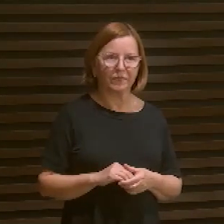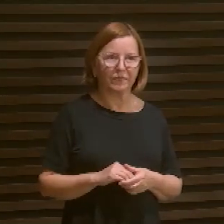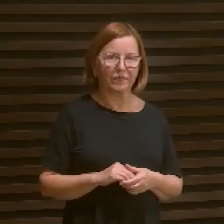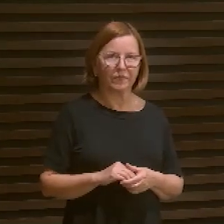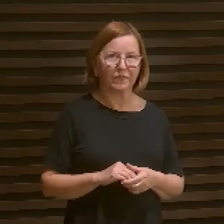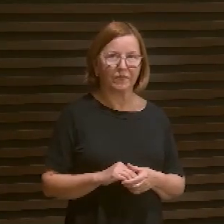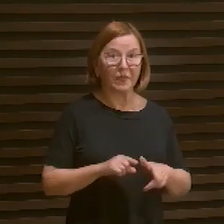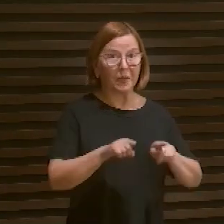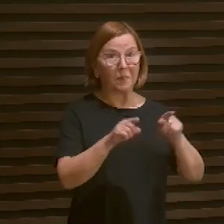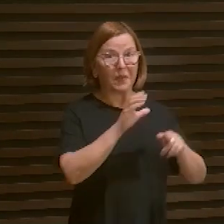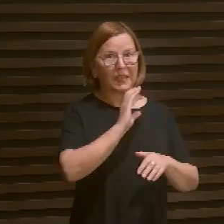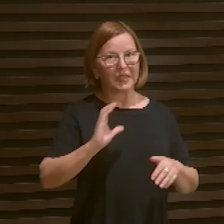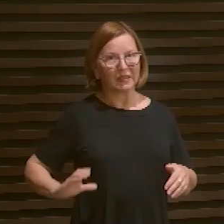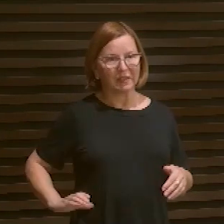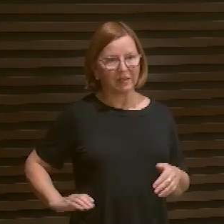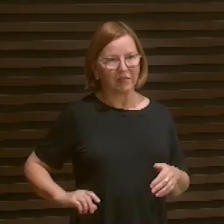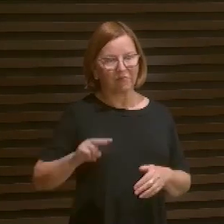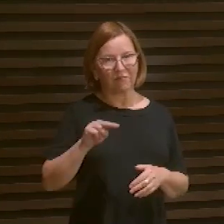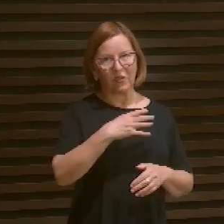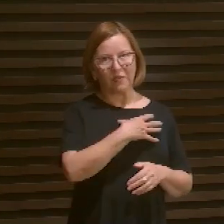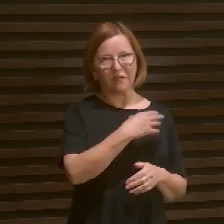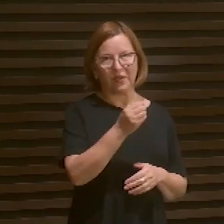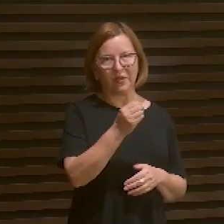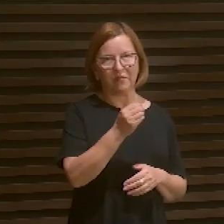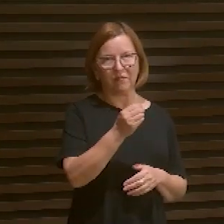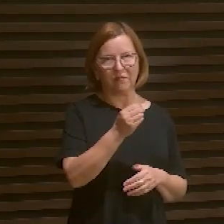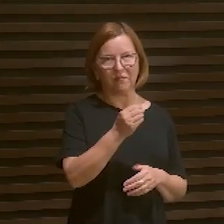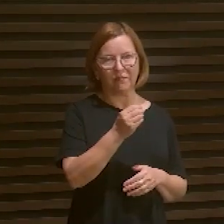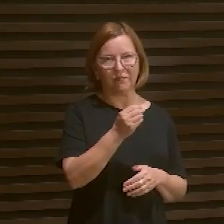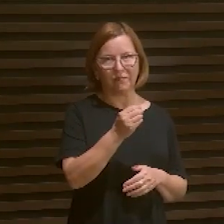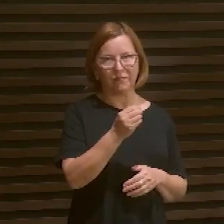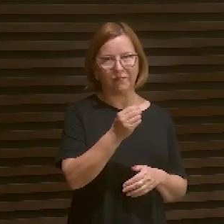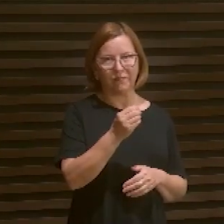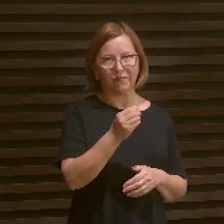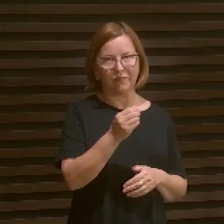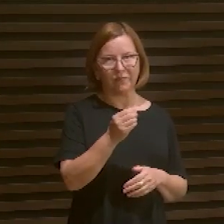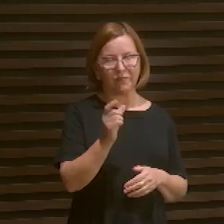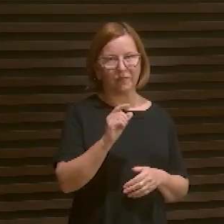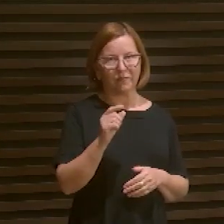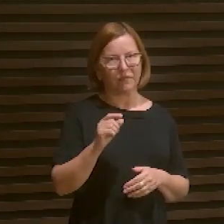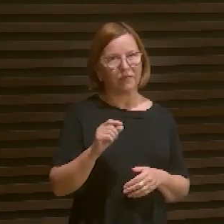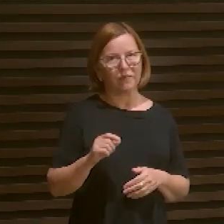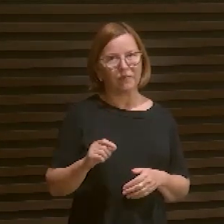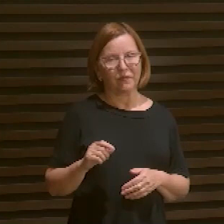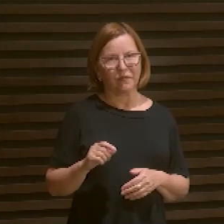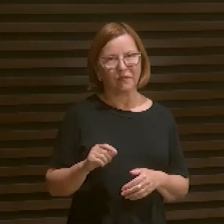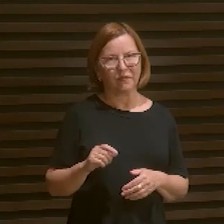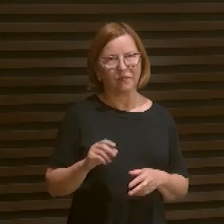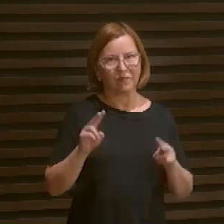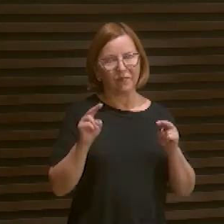porém, como filho, não o título, o Cristo, mas